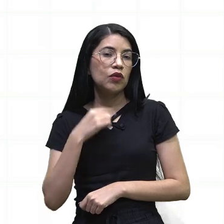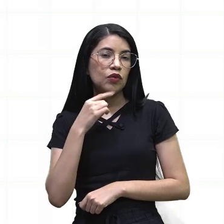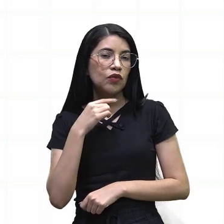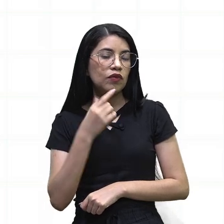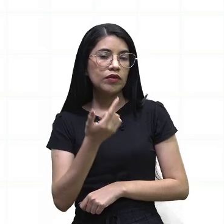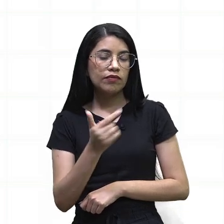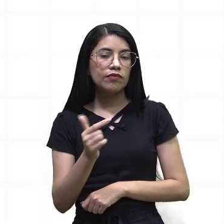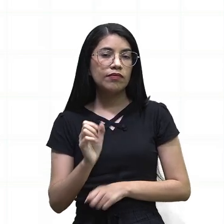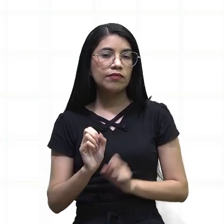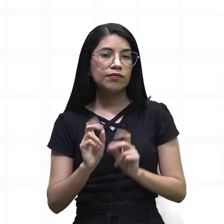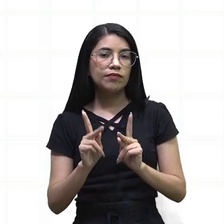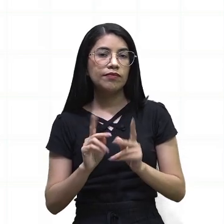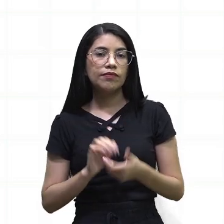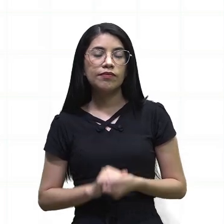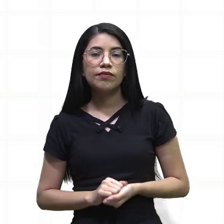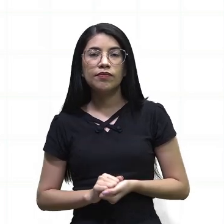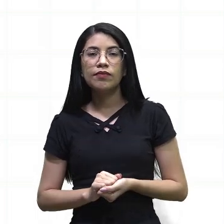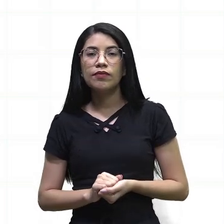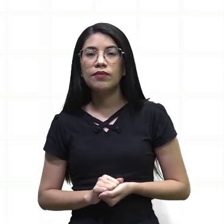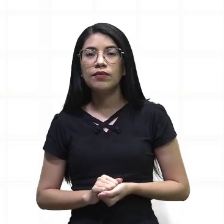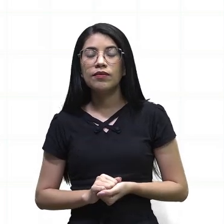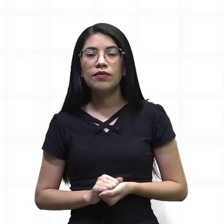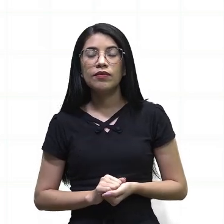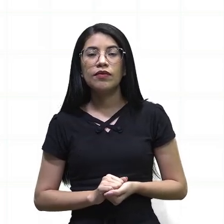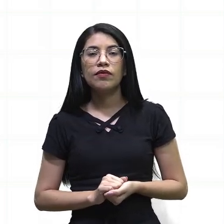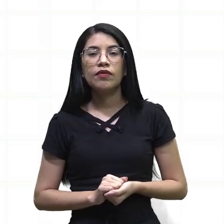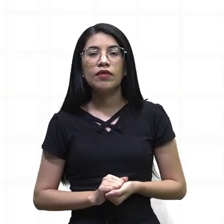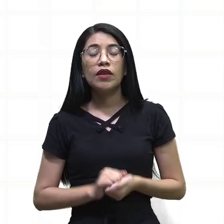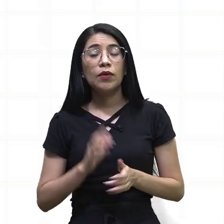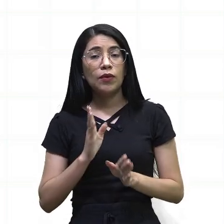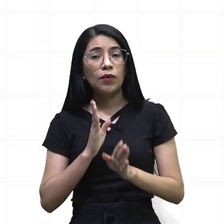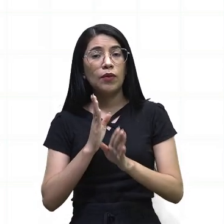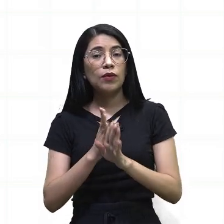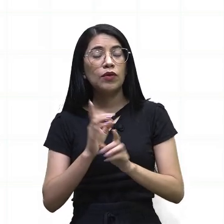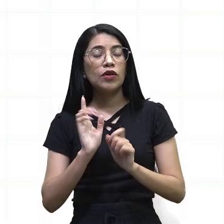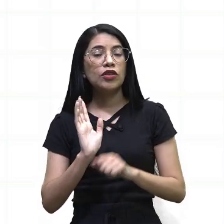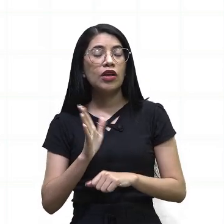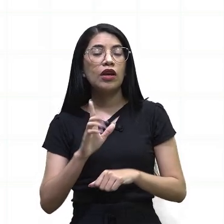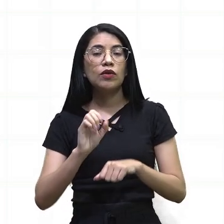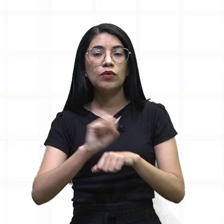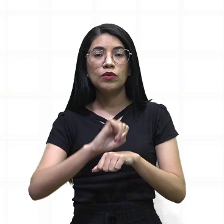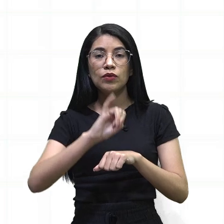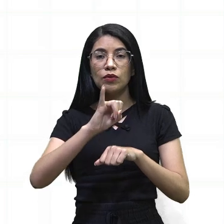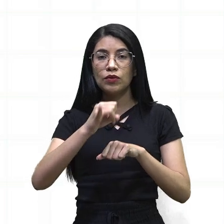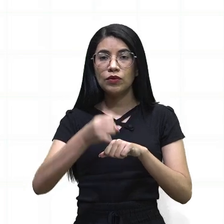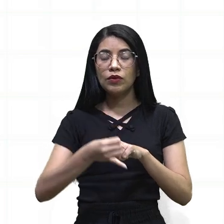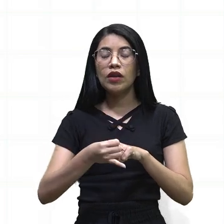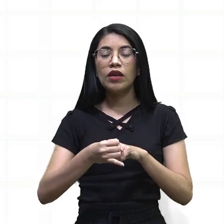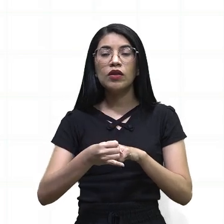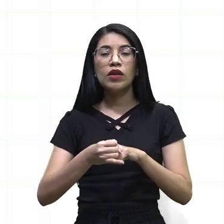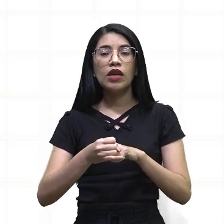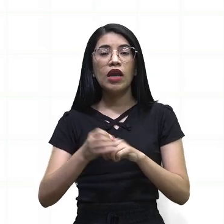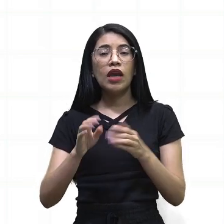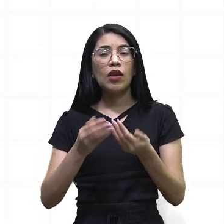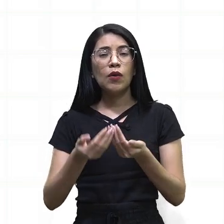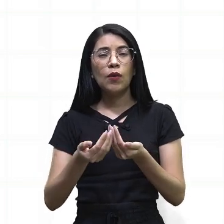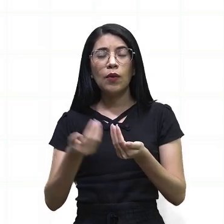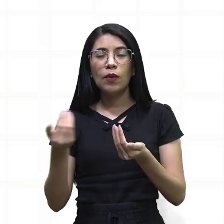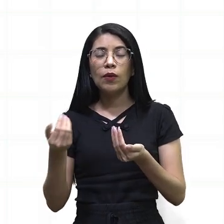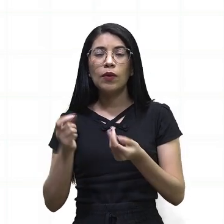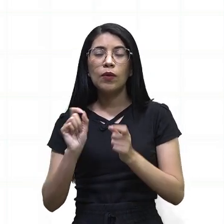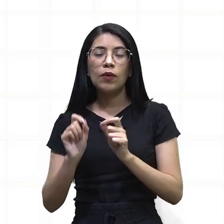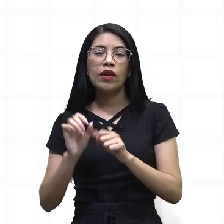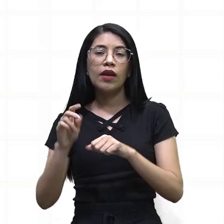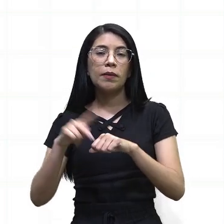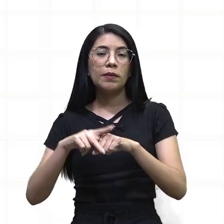qual seria o núcleo, certo? Então, a gente já tirou o sujeito, tudo que sobrou é predicado, tá